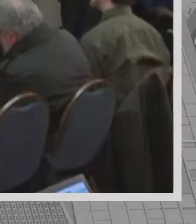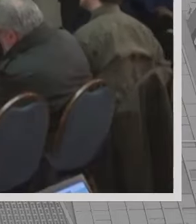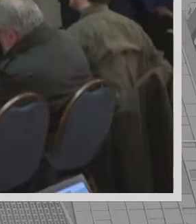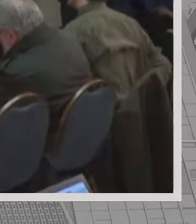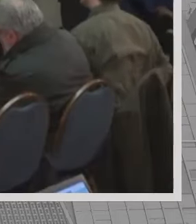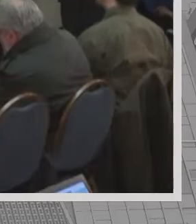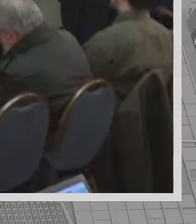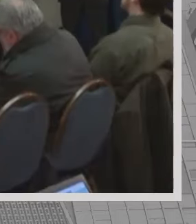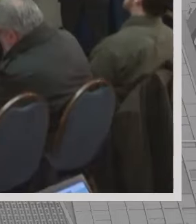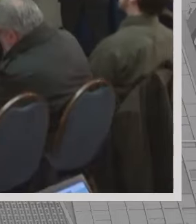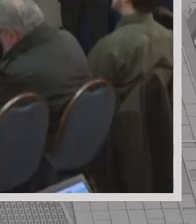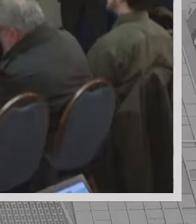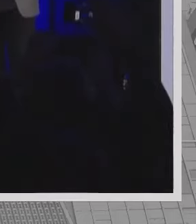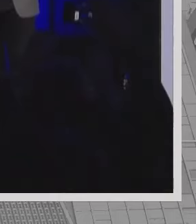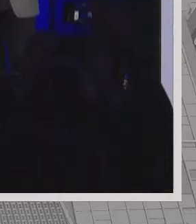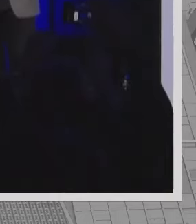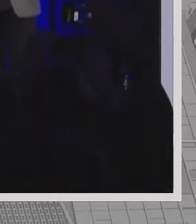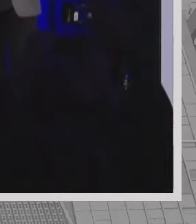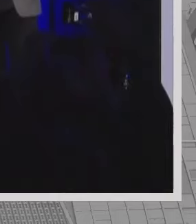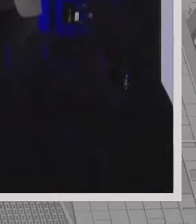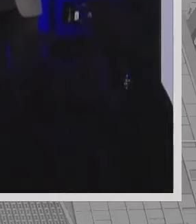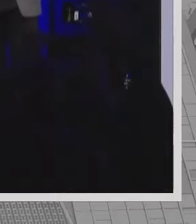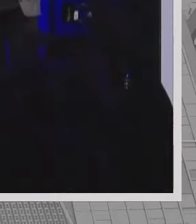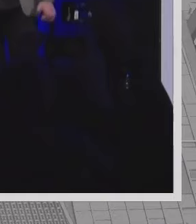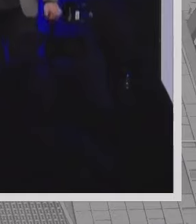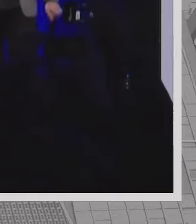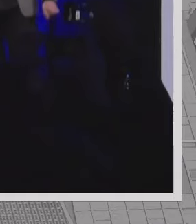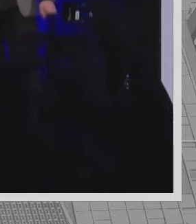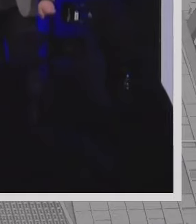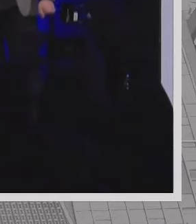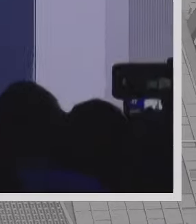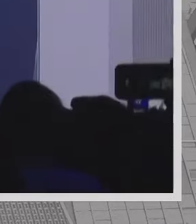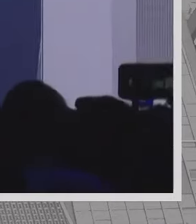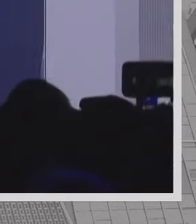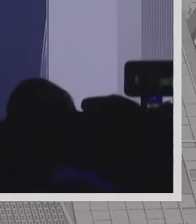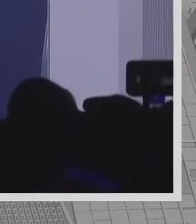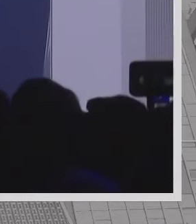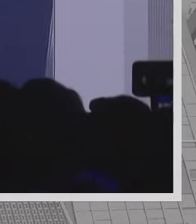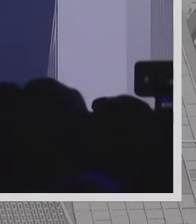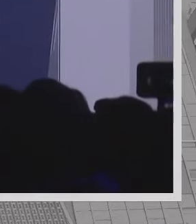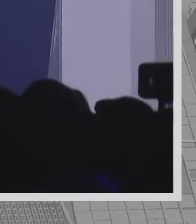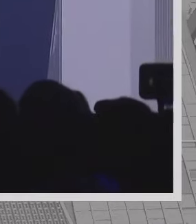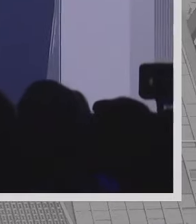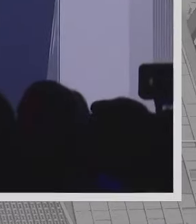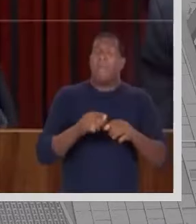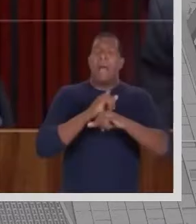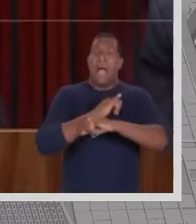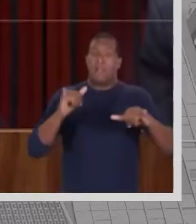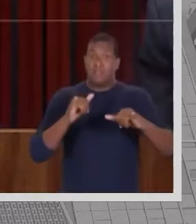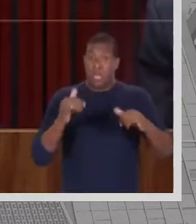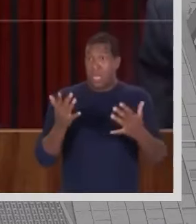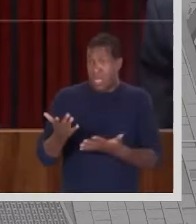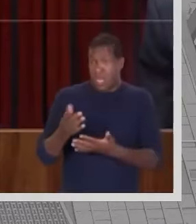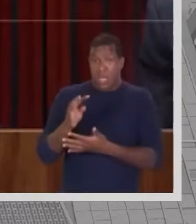dá concessão para um rádio, para um jornal, para uma televisão e também para as redes sociais. E isso tem que